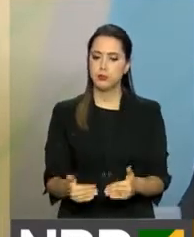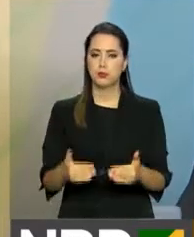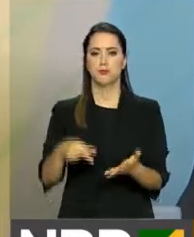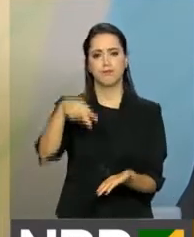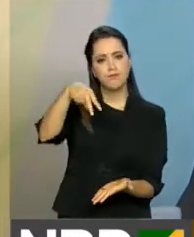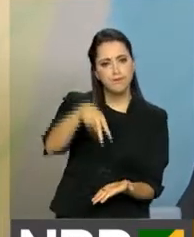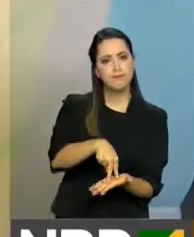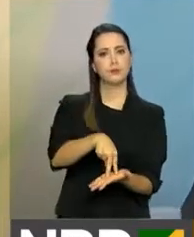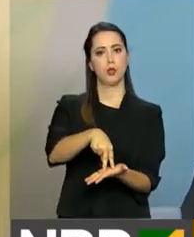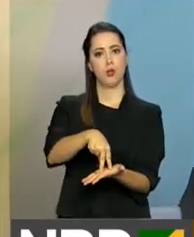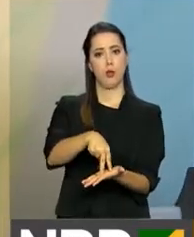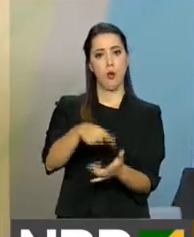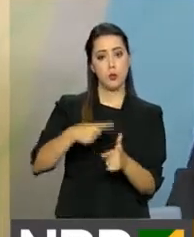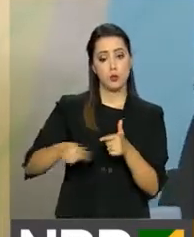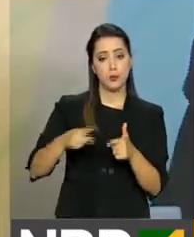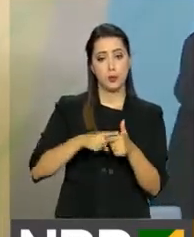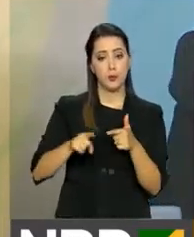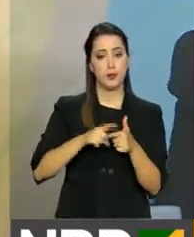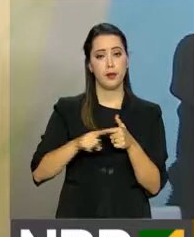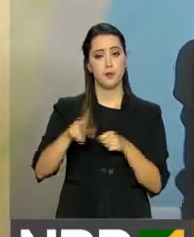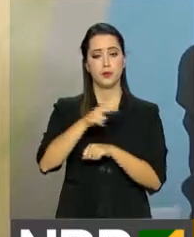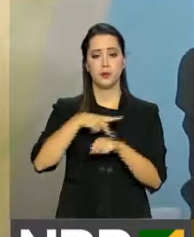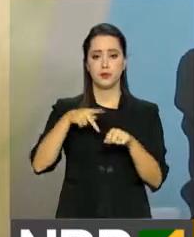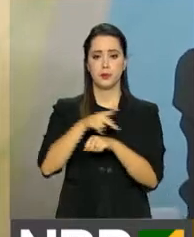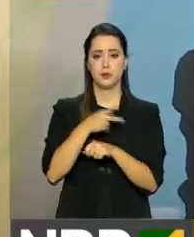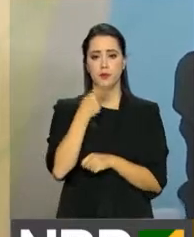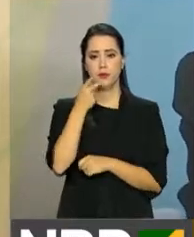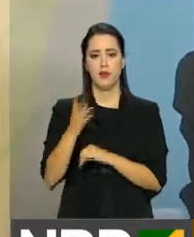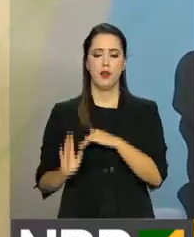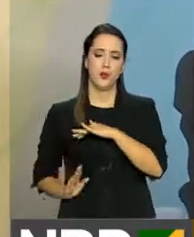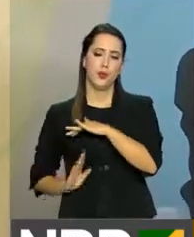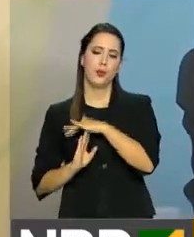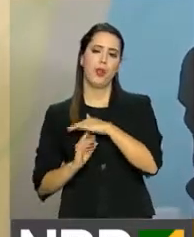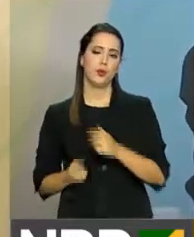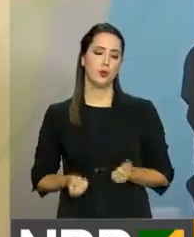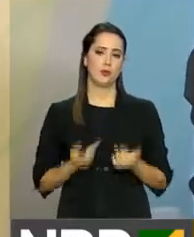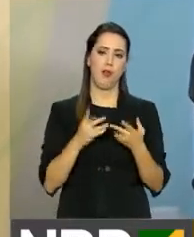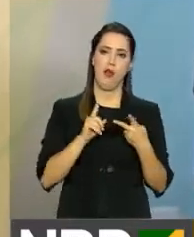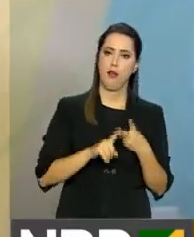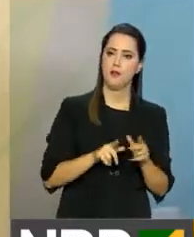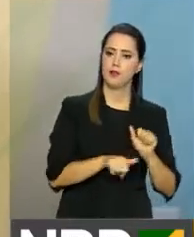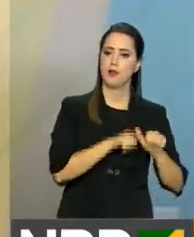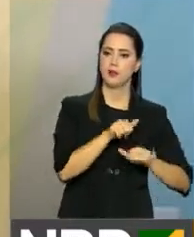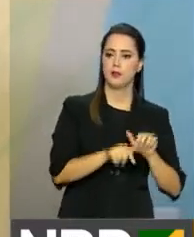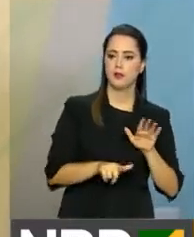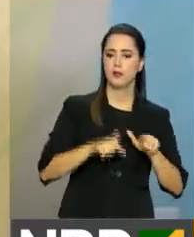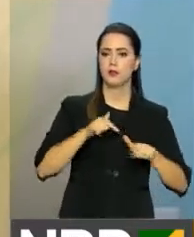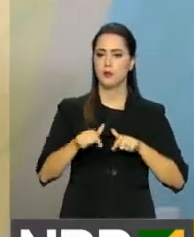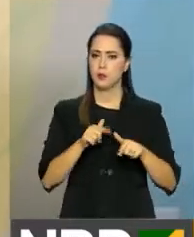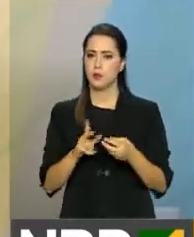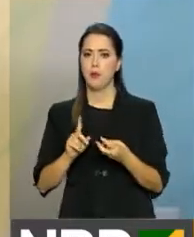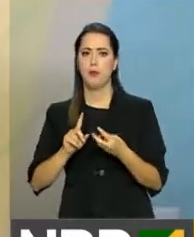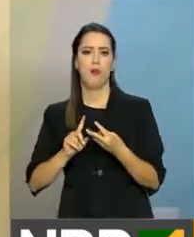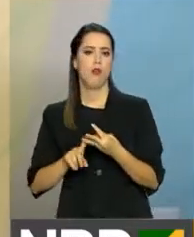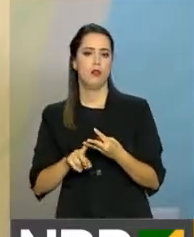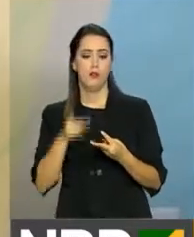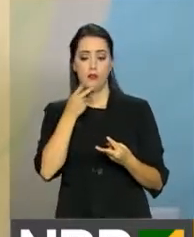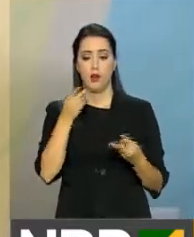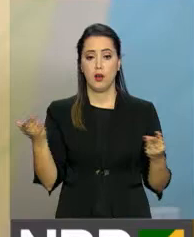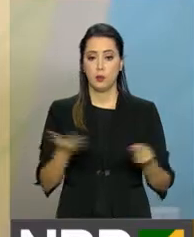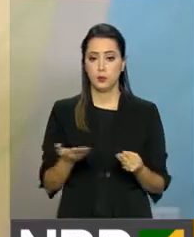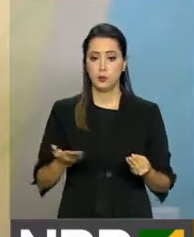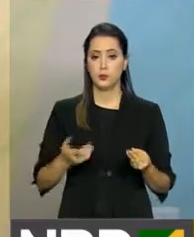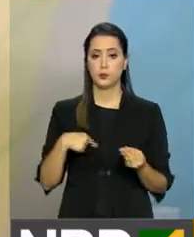os problemas do país se eu falei do teto falei da reforma trabalhista se eu falei eu falar agora